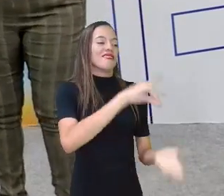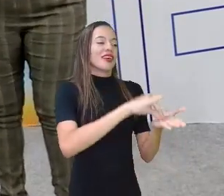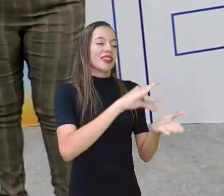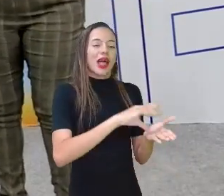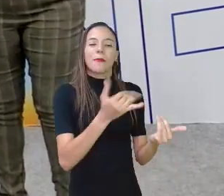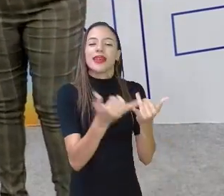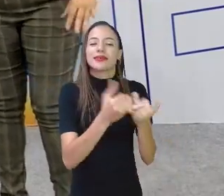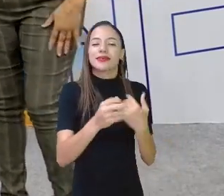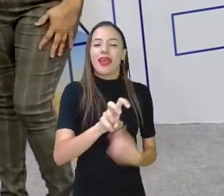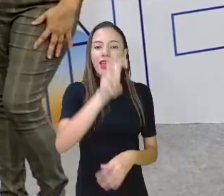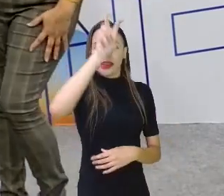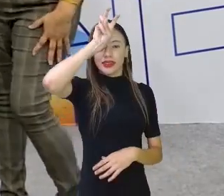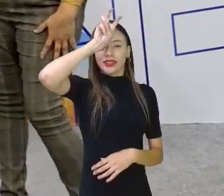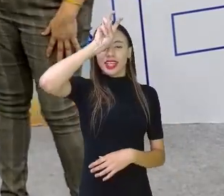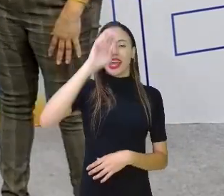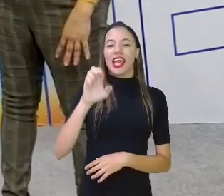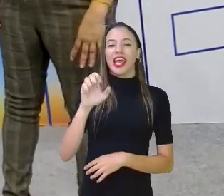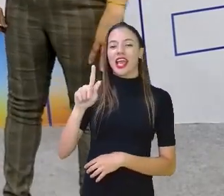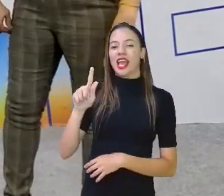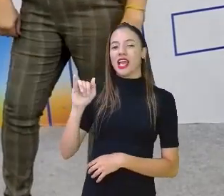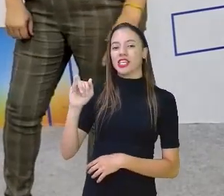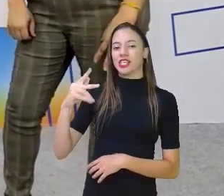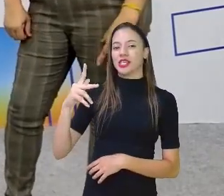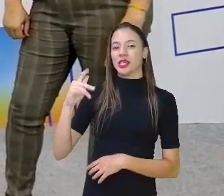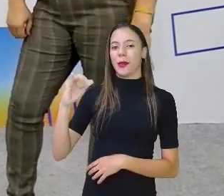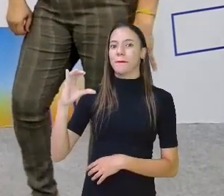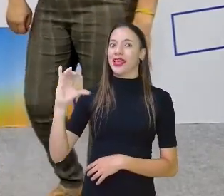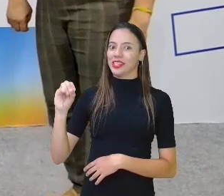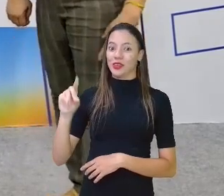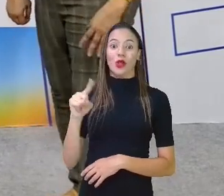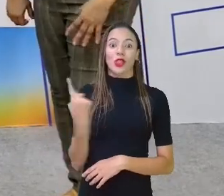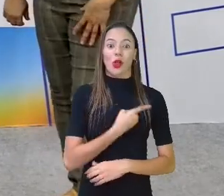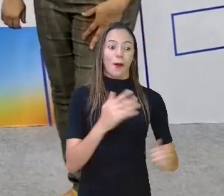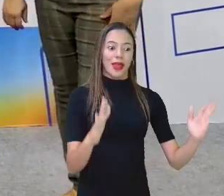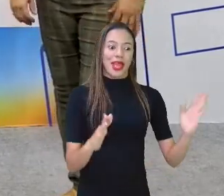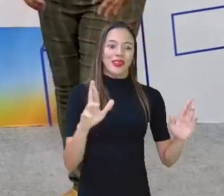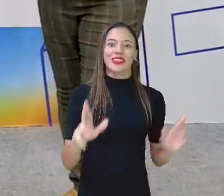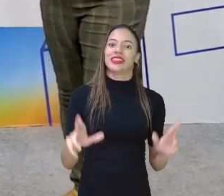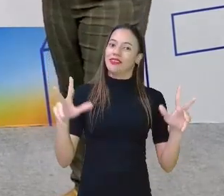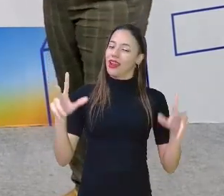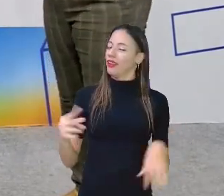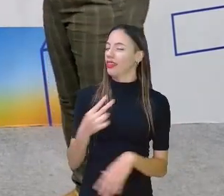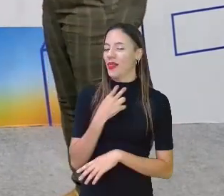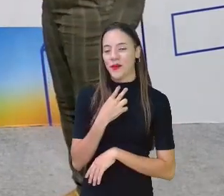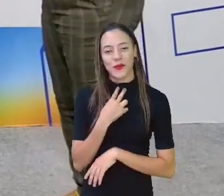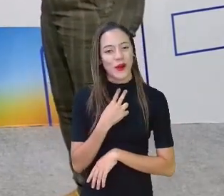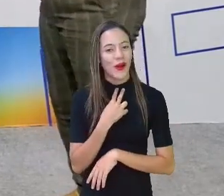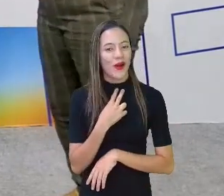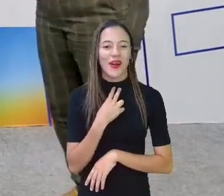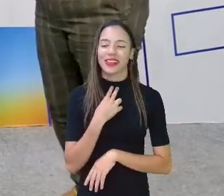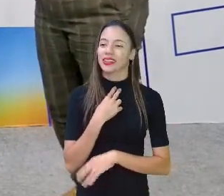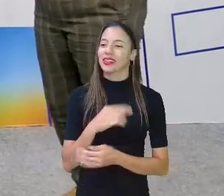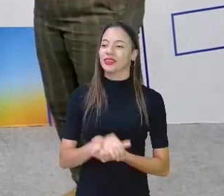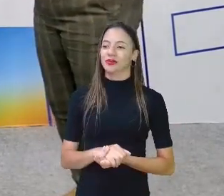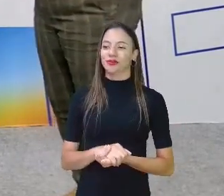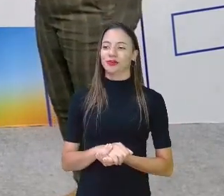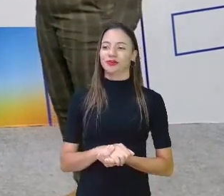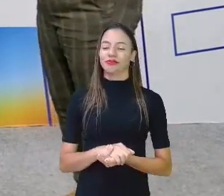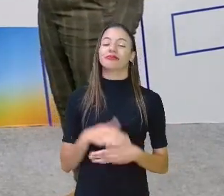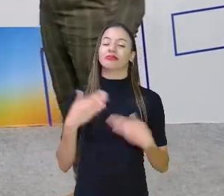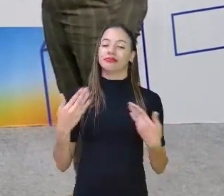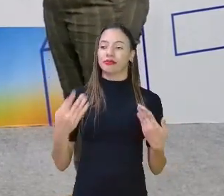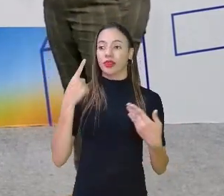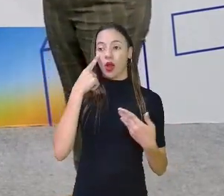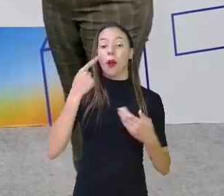né? Exatamente. egípcios, né? A gente vai trocar de período. Vai tocar de período, não pode. A gente vai trocar de período.